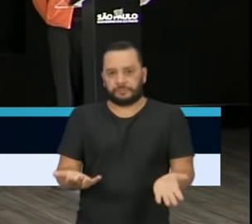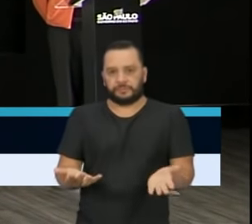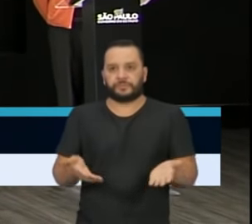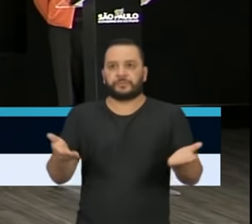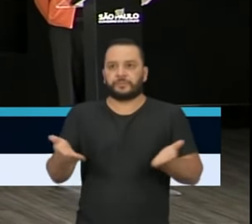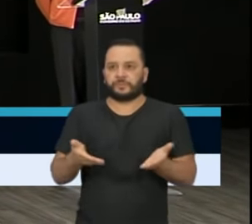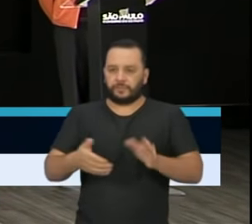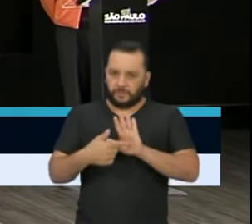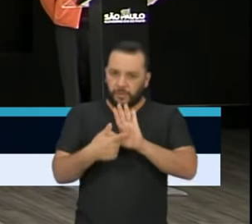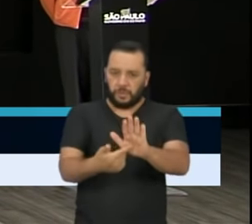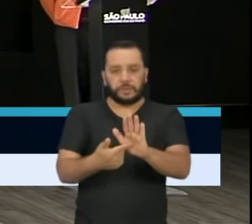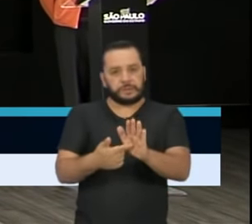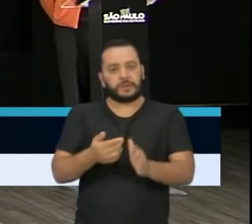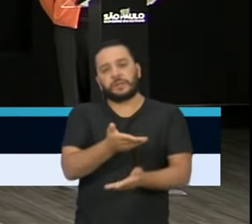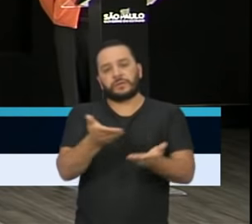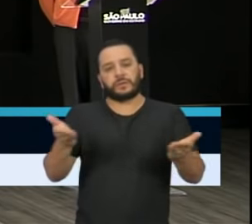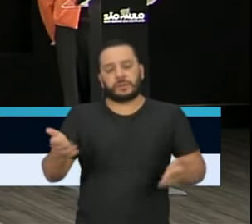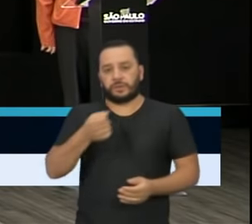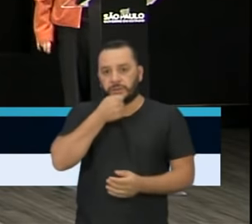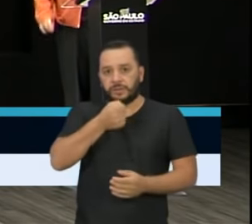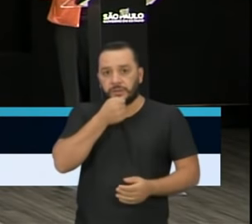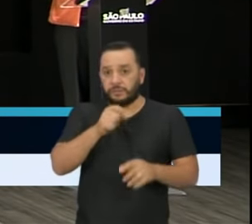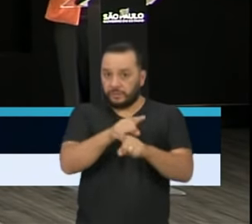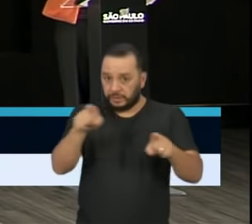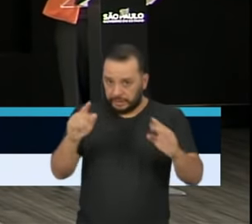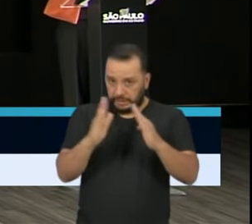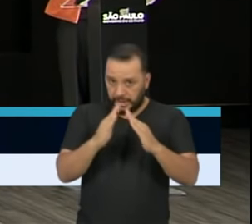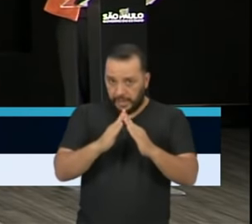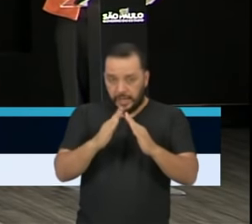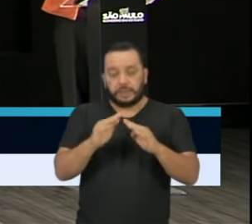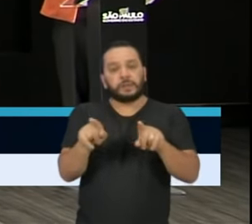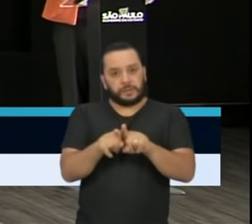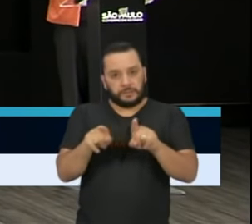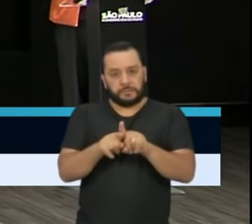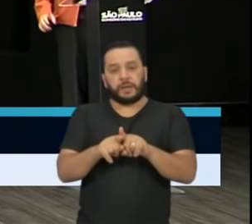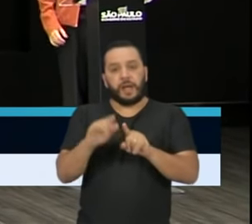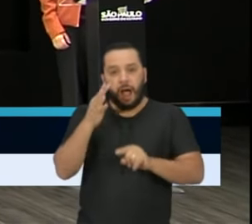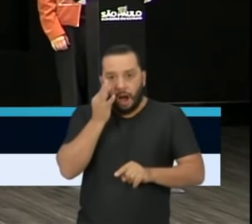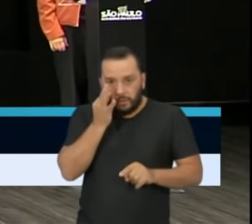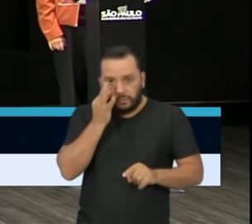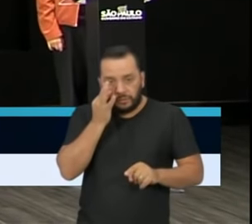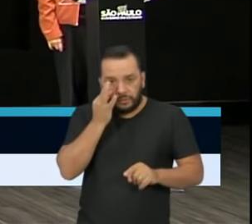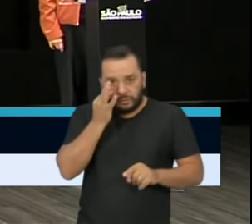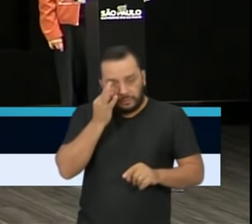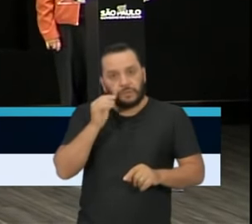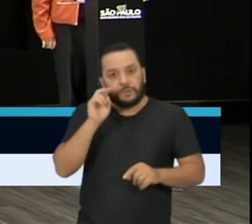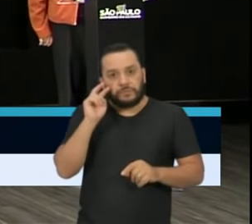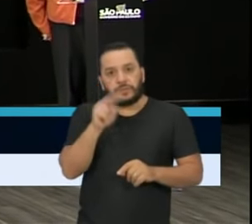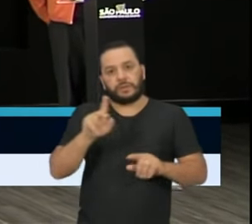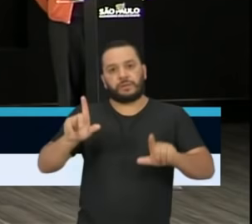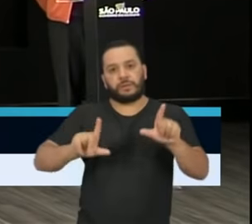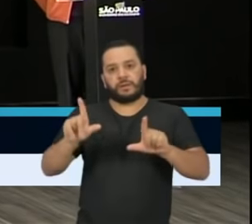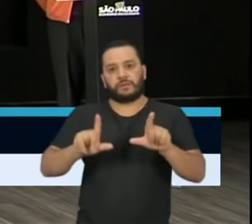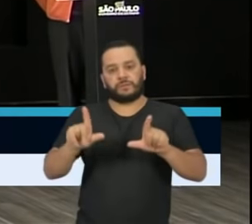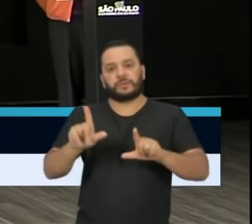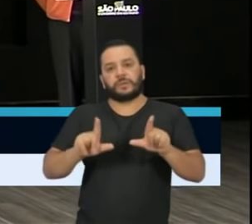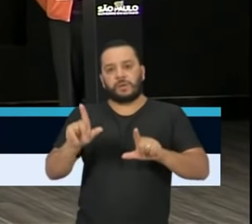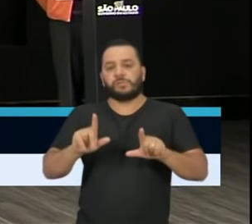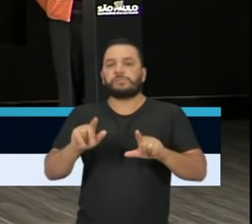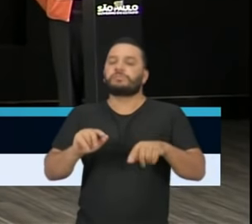mostrando aos jornalistas e a vocês que estão em casa nos acompanhando ao vivo pelas emissoras de televisão que estão transmitindo